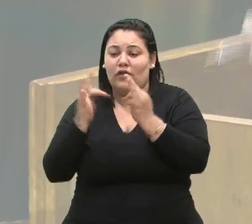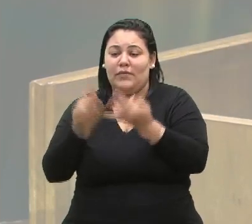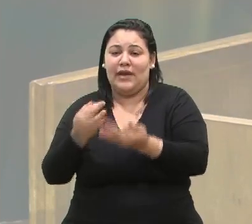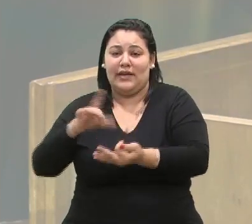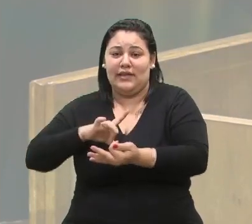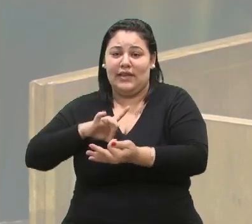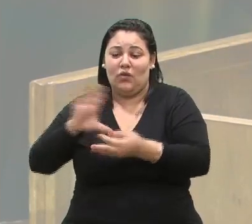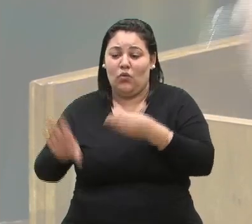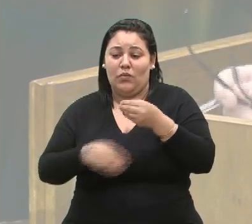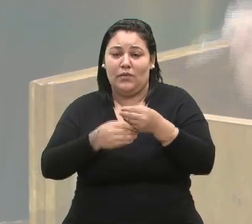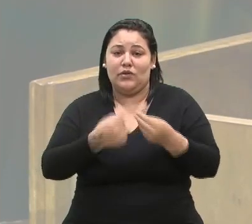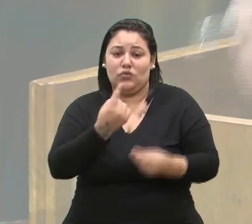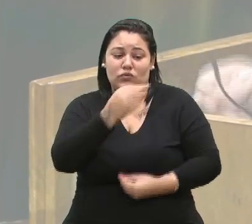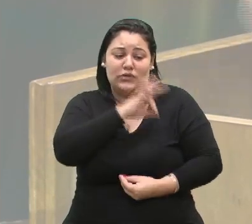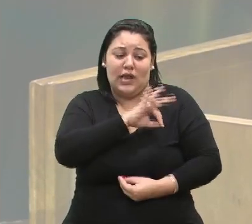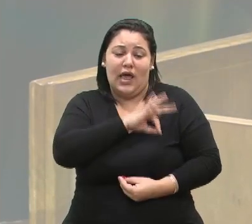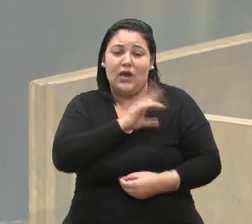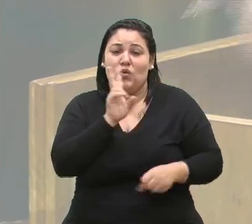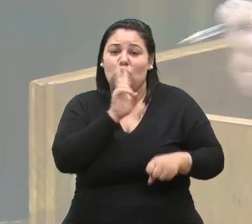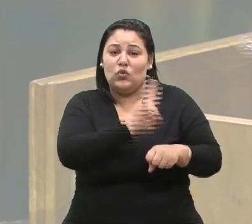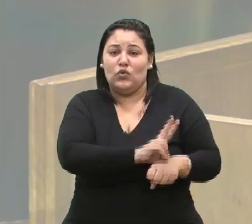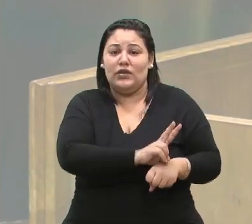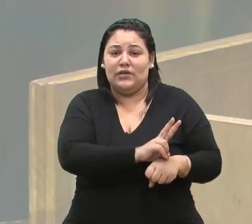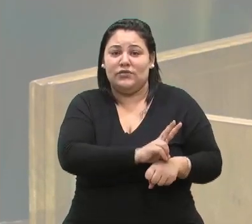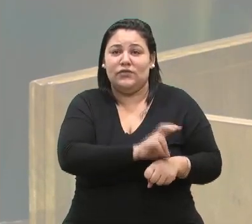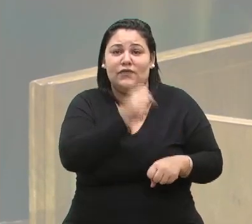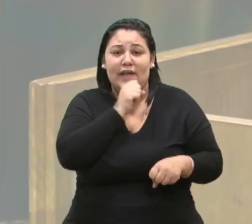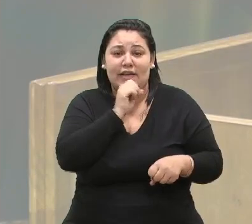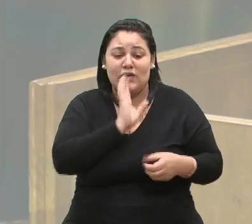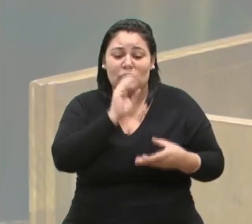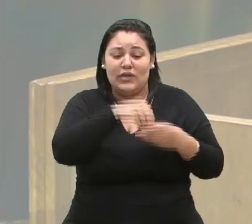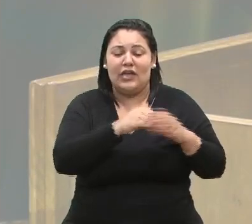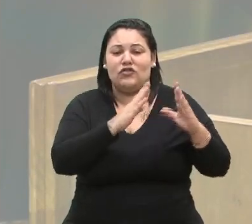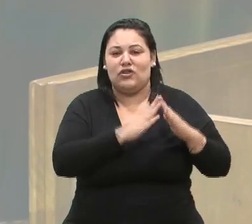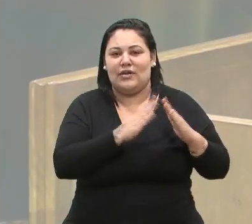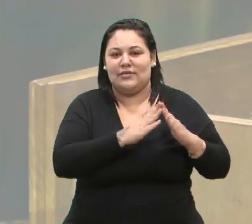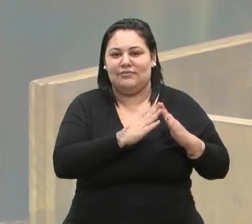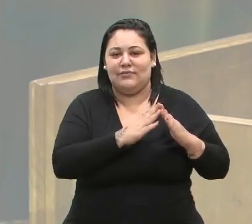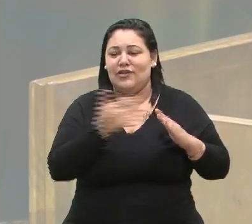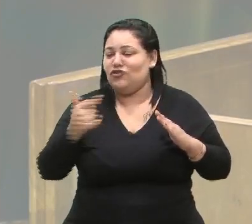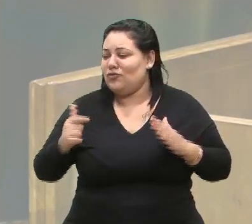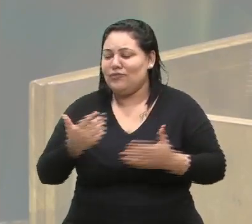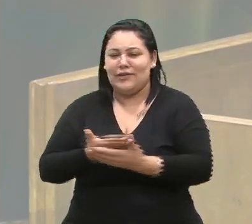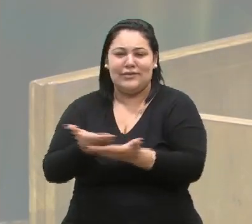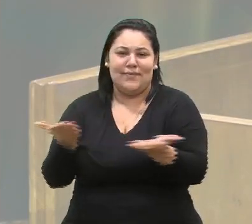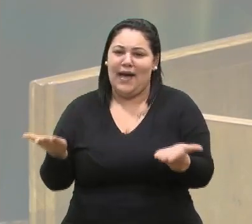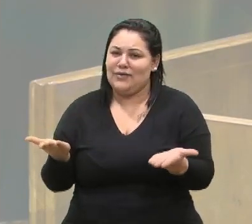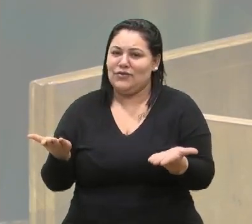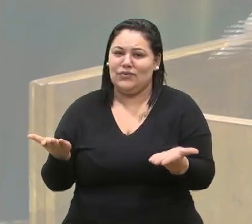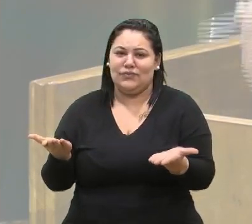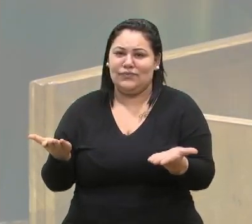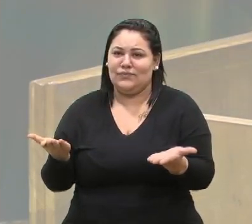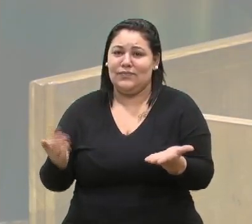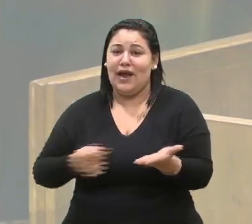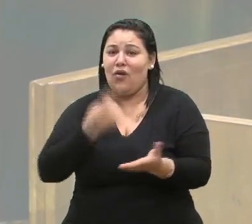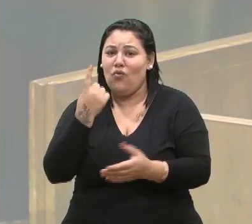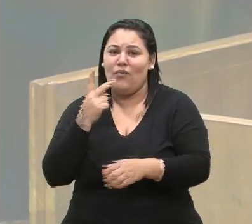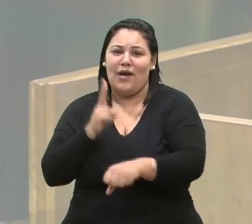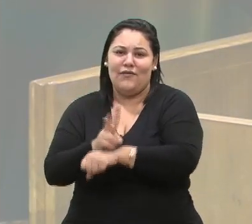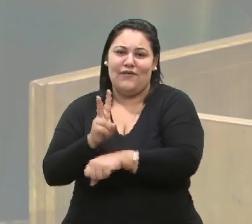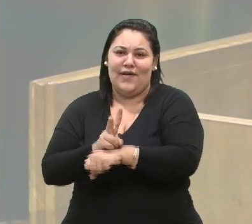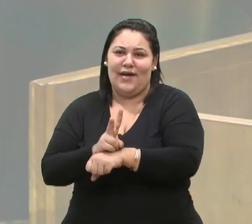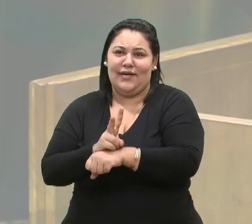salário cuidando do idoso na sua casa. Não temos espaço em Caxias para uma vaga